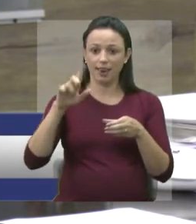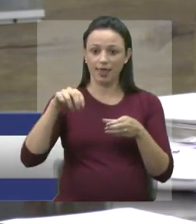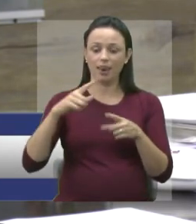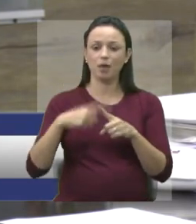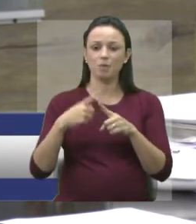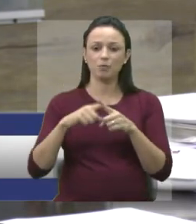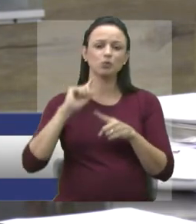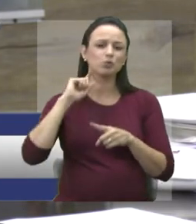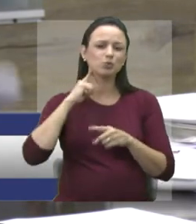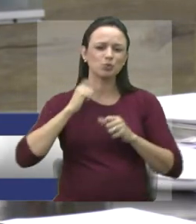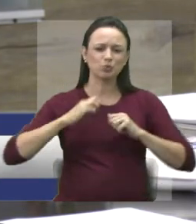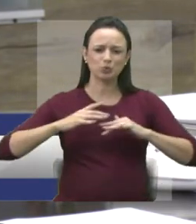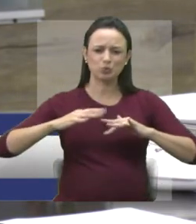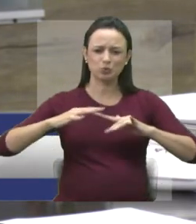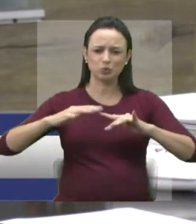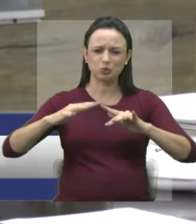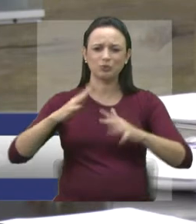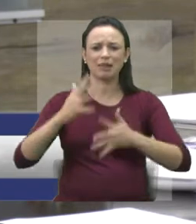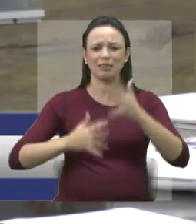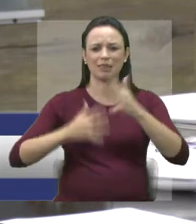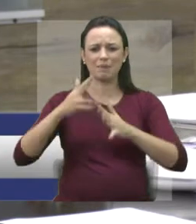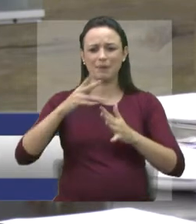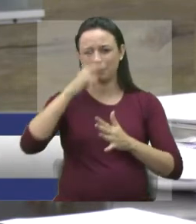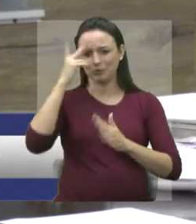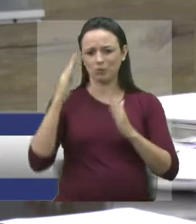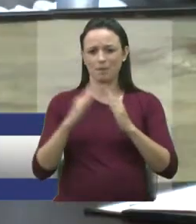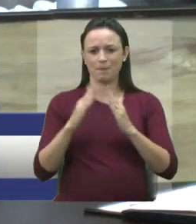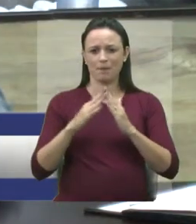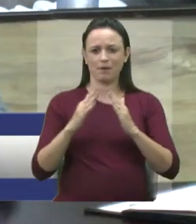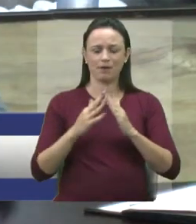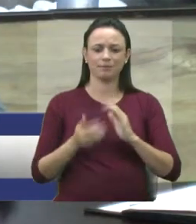têm causado transtorno aos moradores.